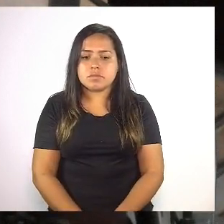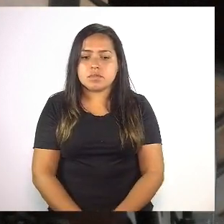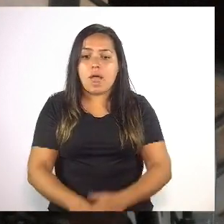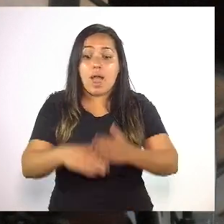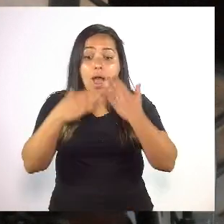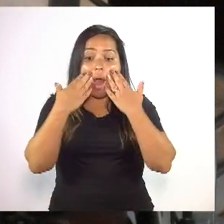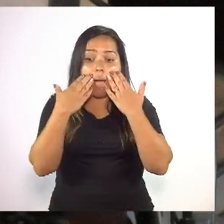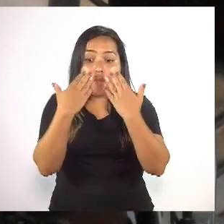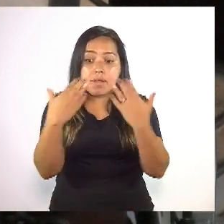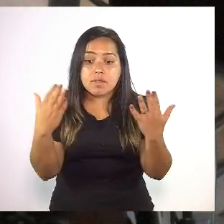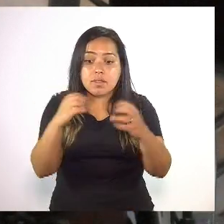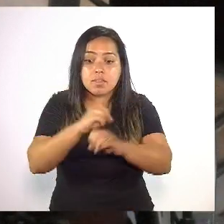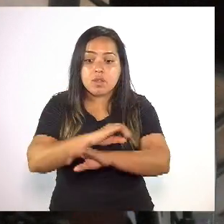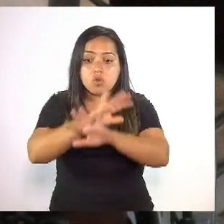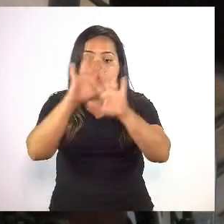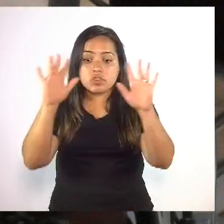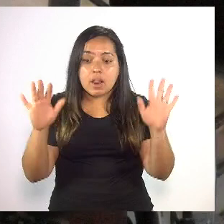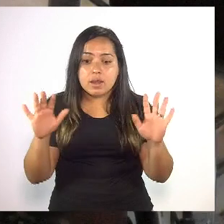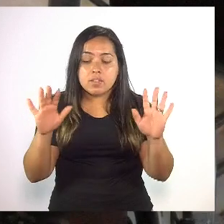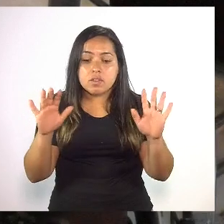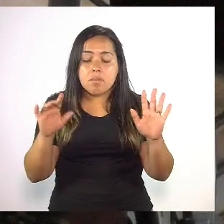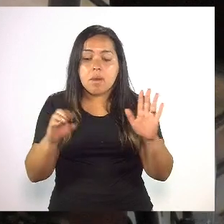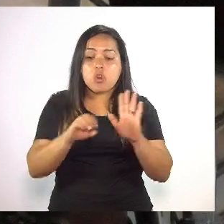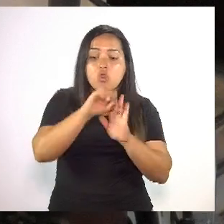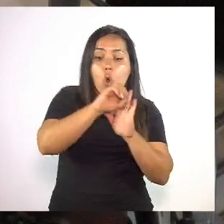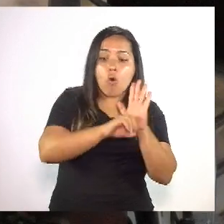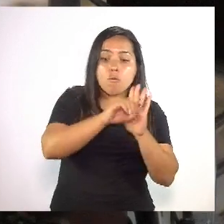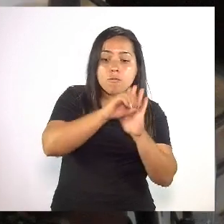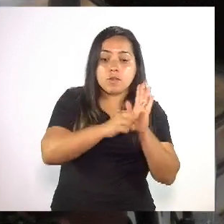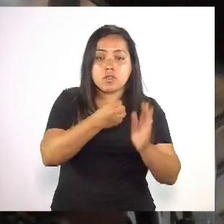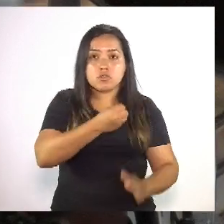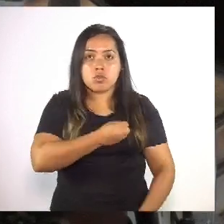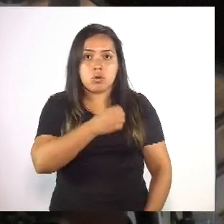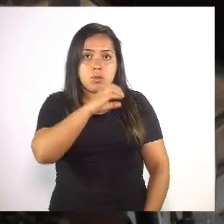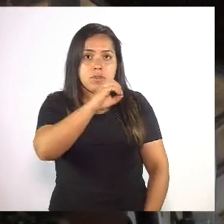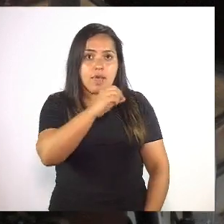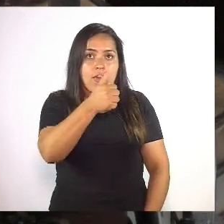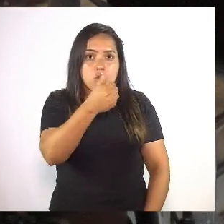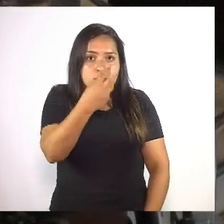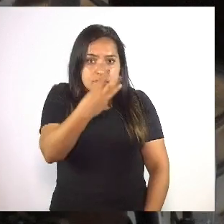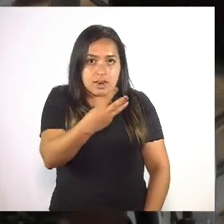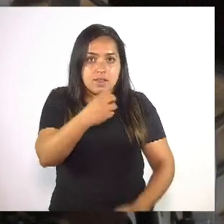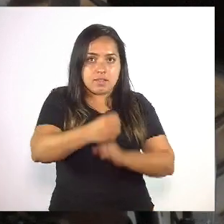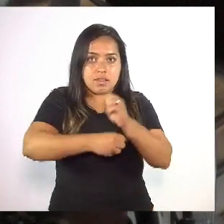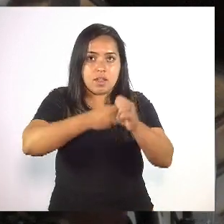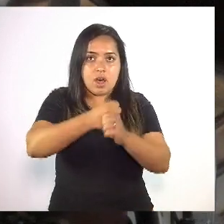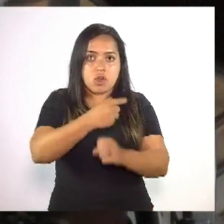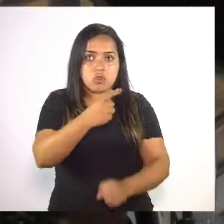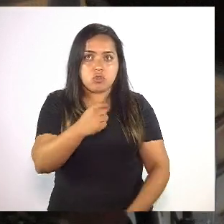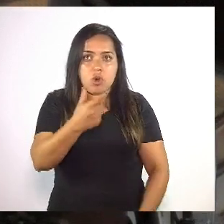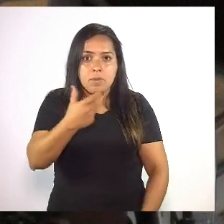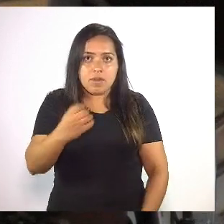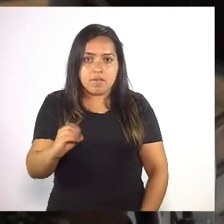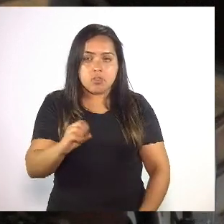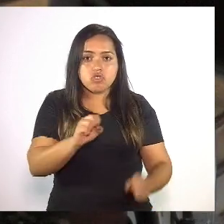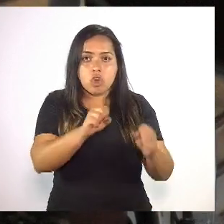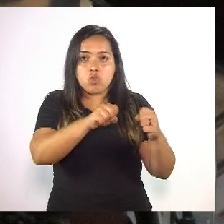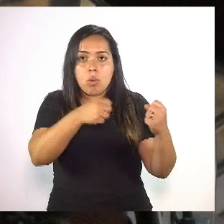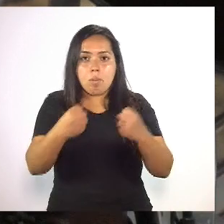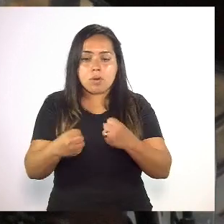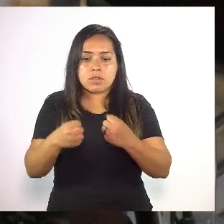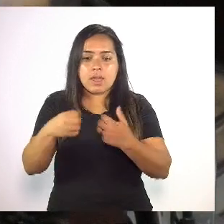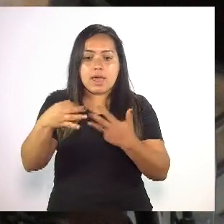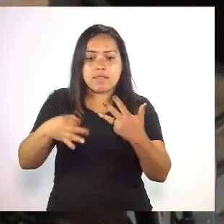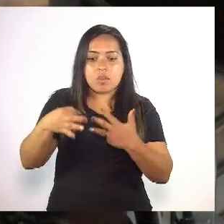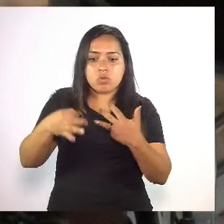Apresentação e esclarecimento sobre o ofício número 03/2020 do Poder Executivo, que